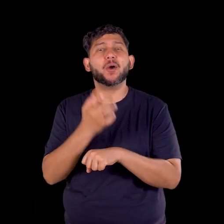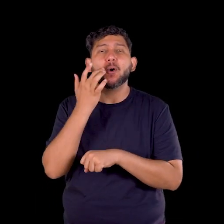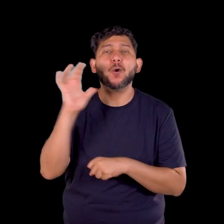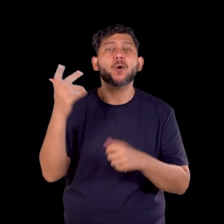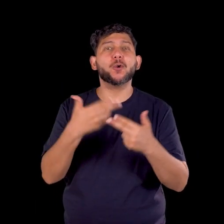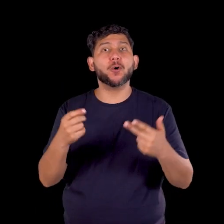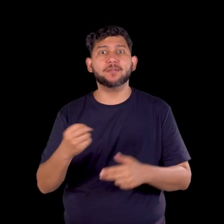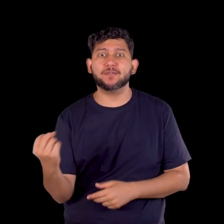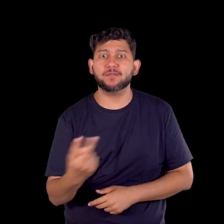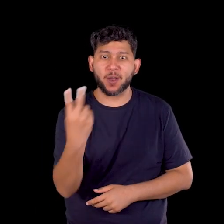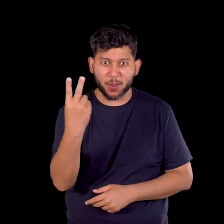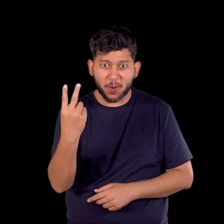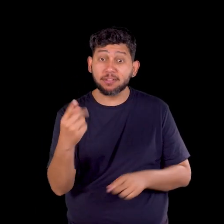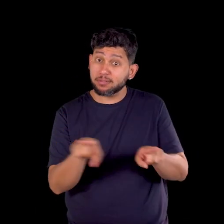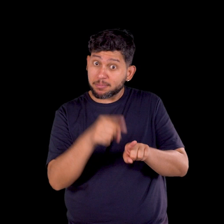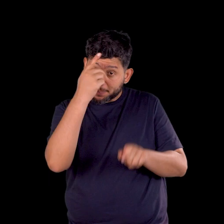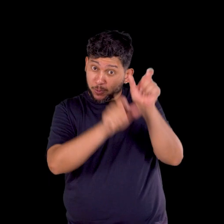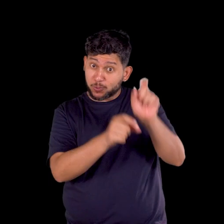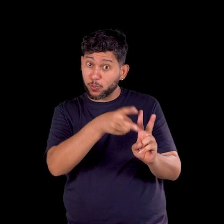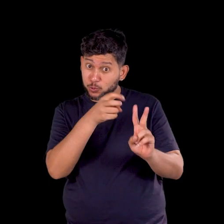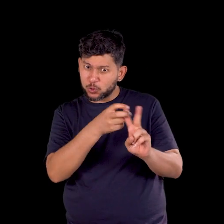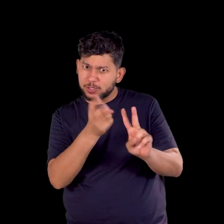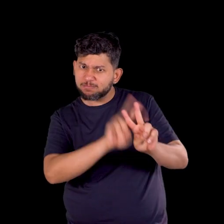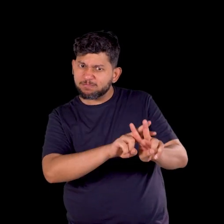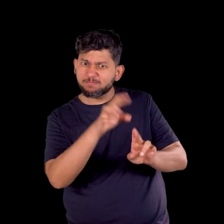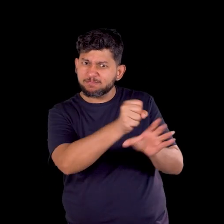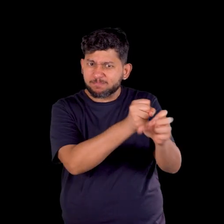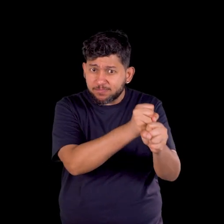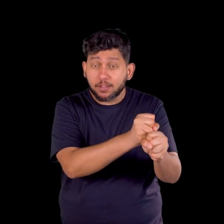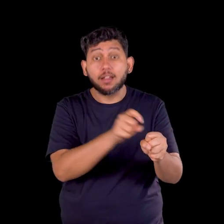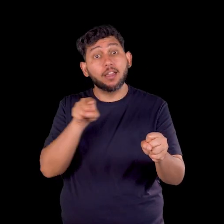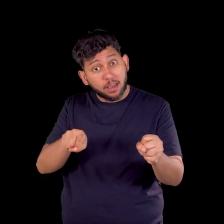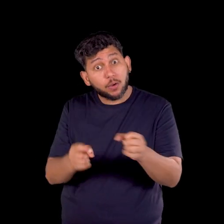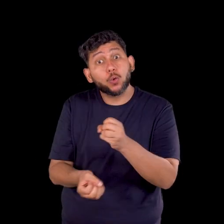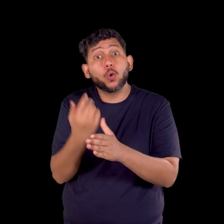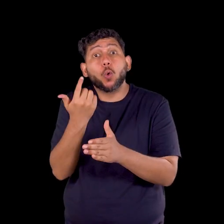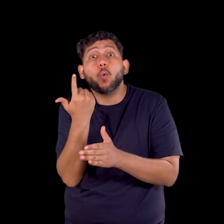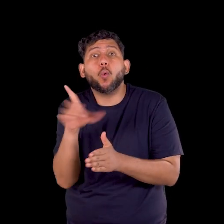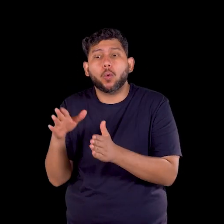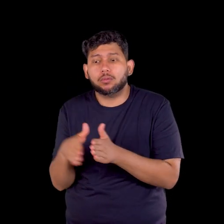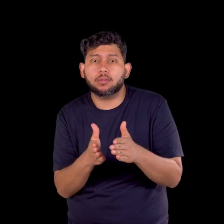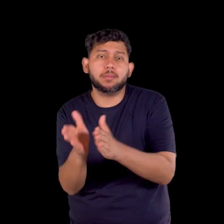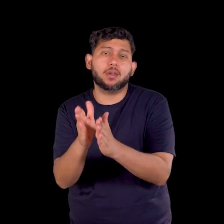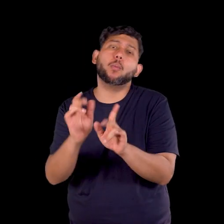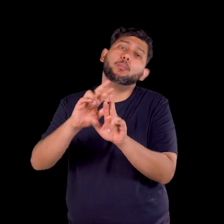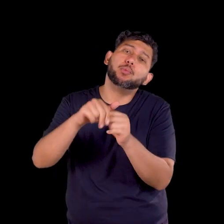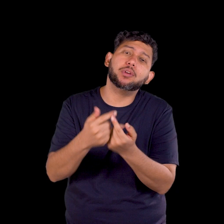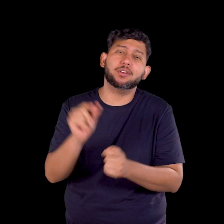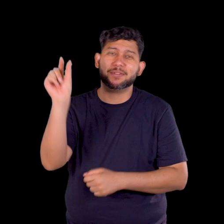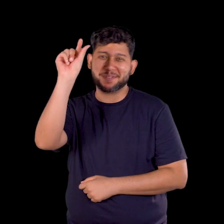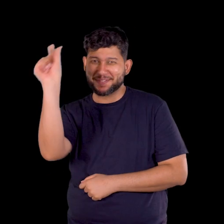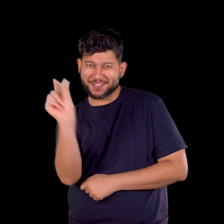aprisionamento de indígenas, estabeleceram novas rotas, possibilitando a interiorização do país.